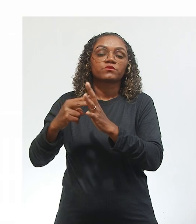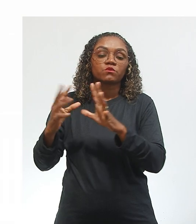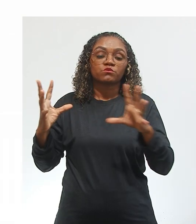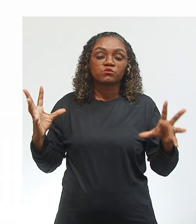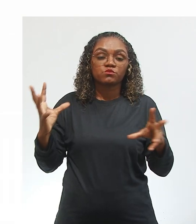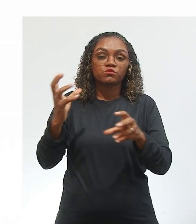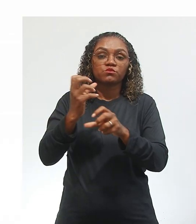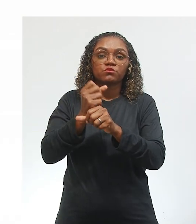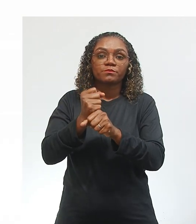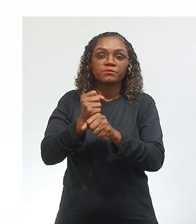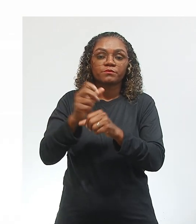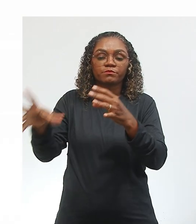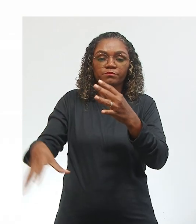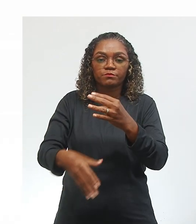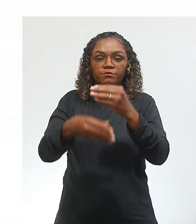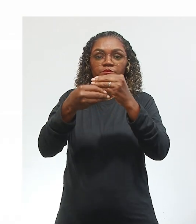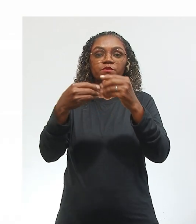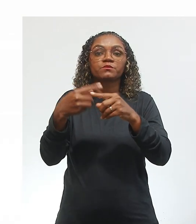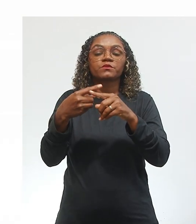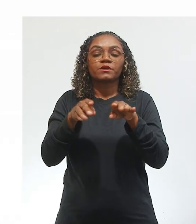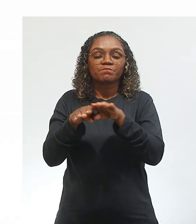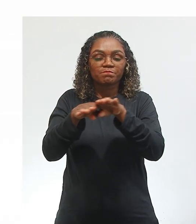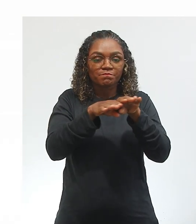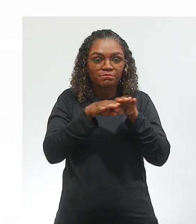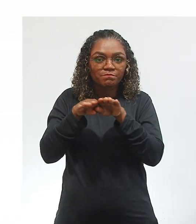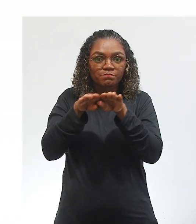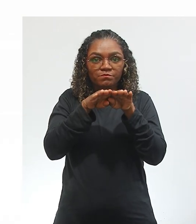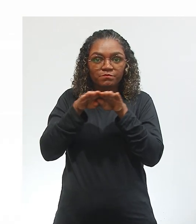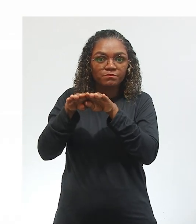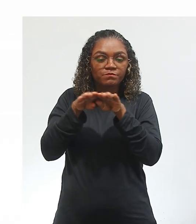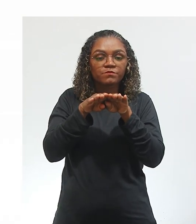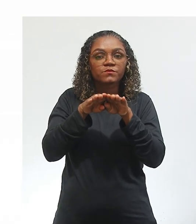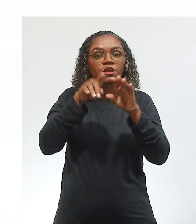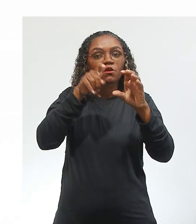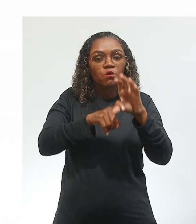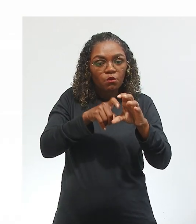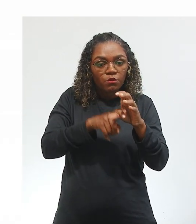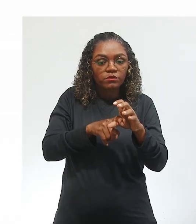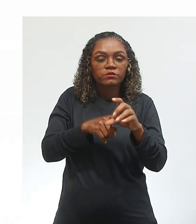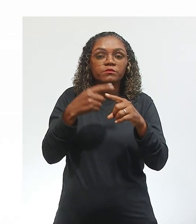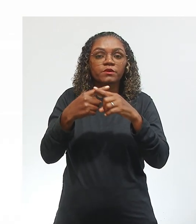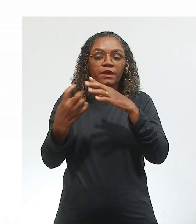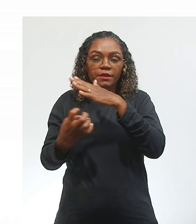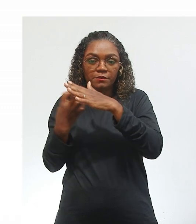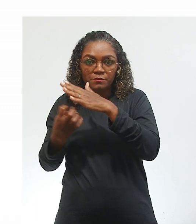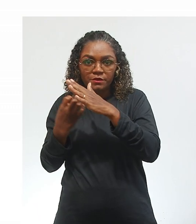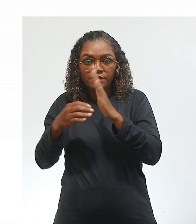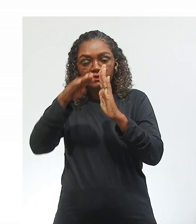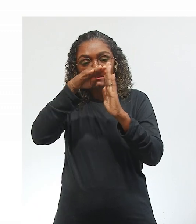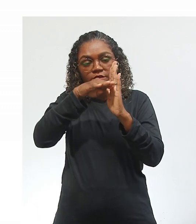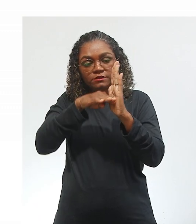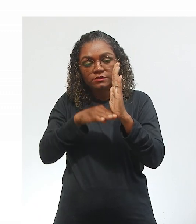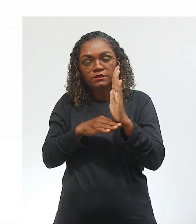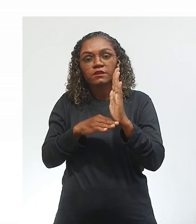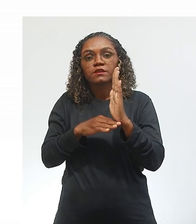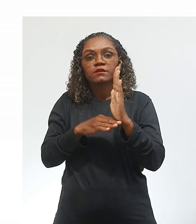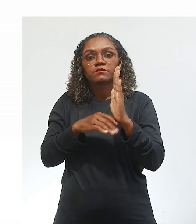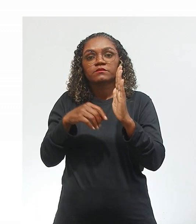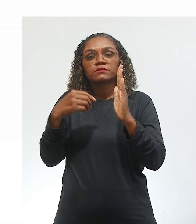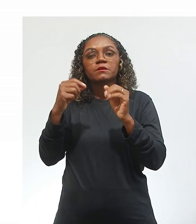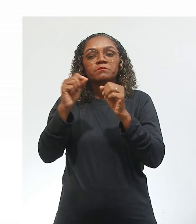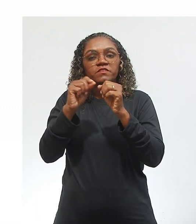veio aqui para padronizar como que essas contas, como a empresa deve seguir aquelas